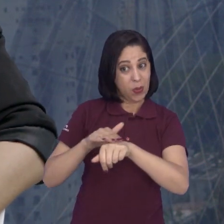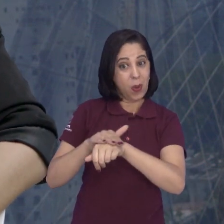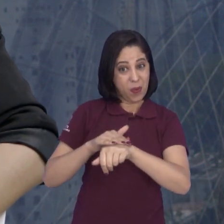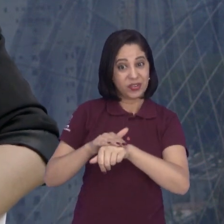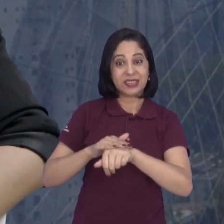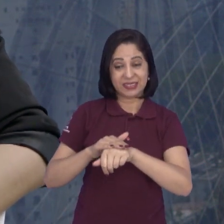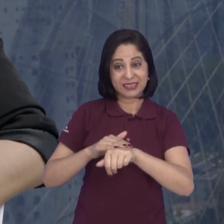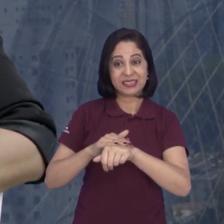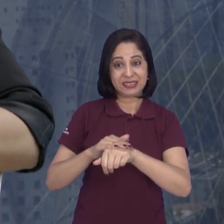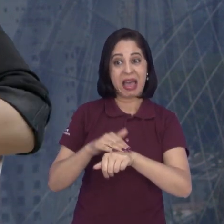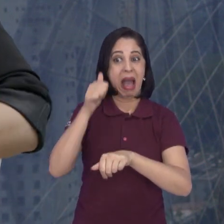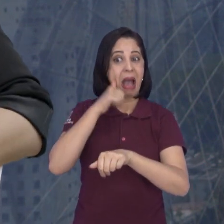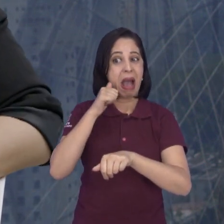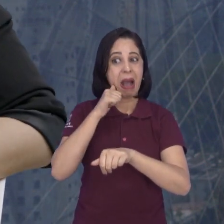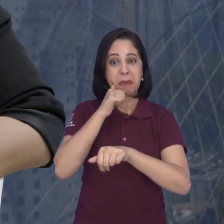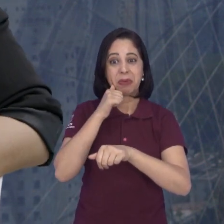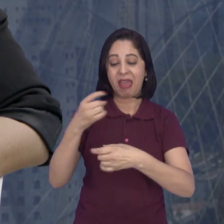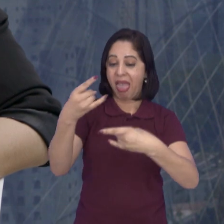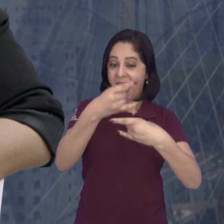de passagem, muito importante isso.